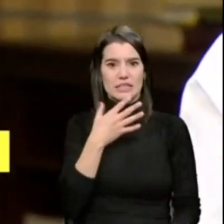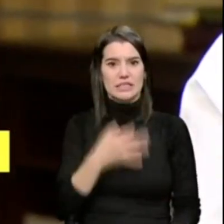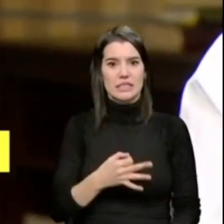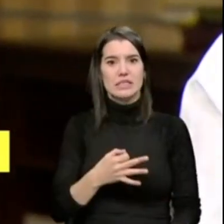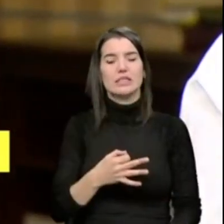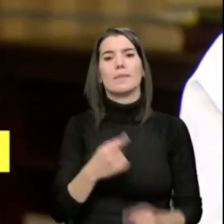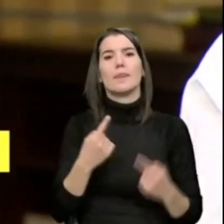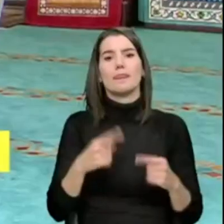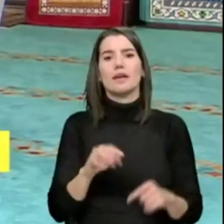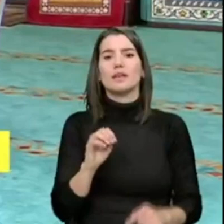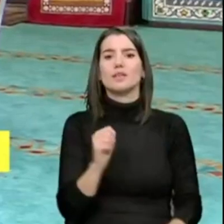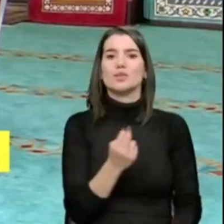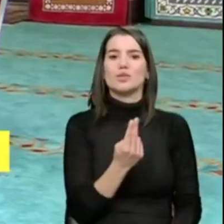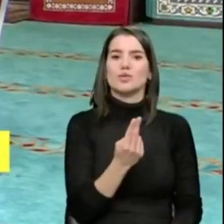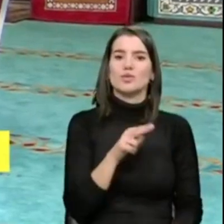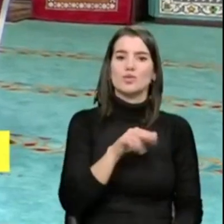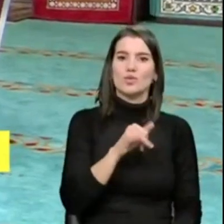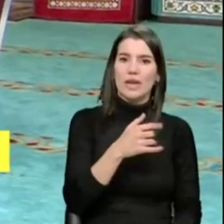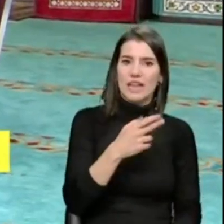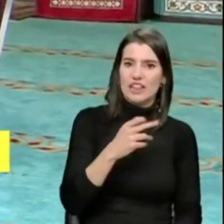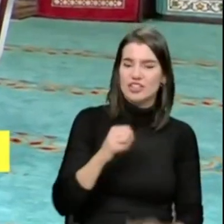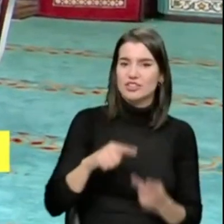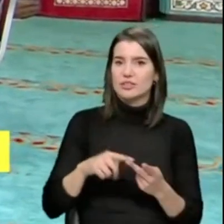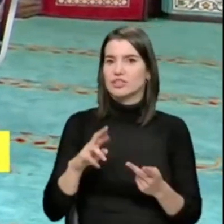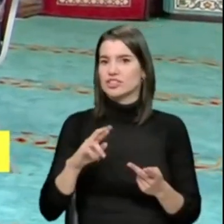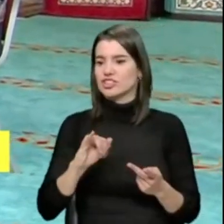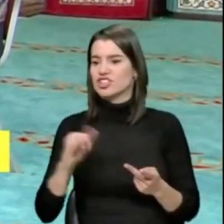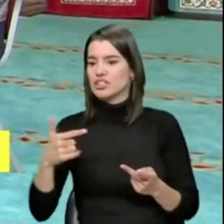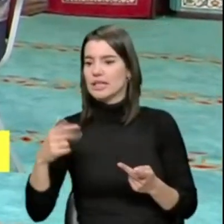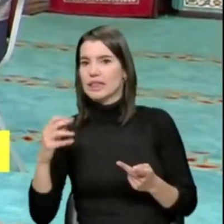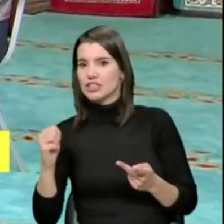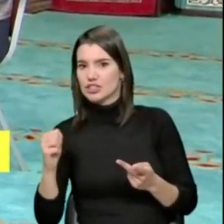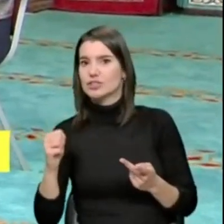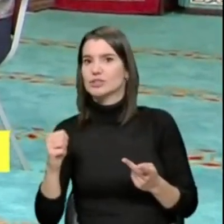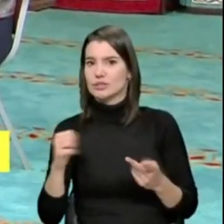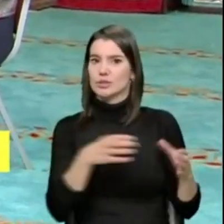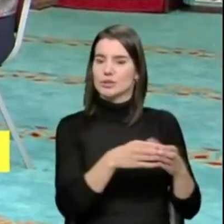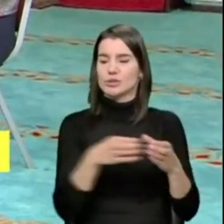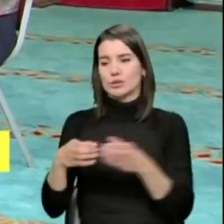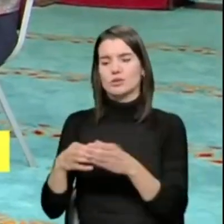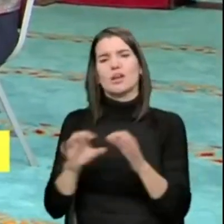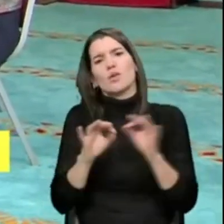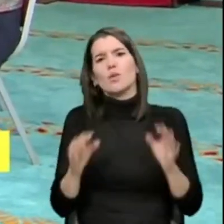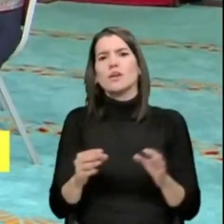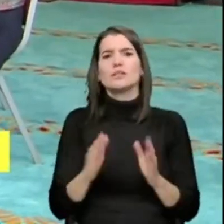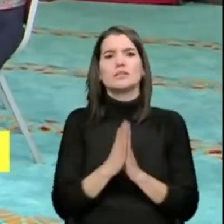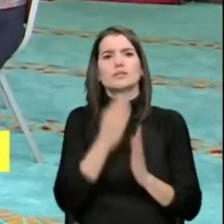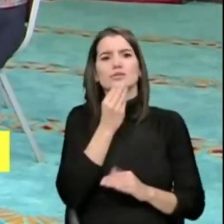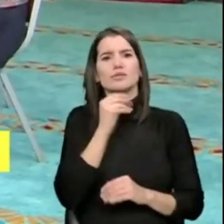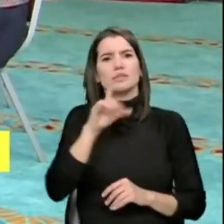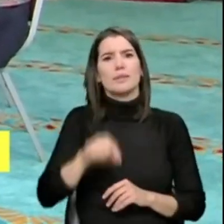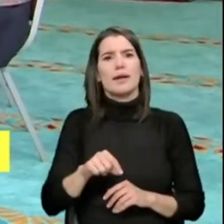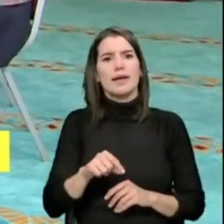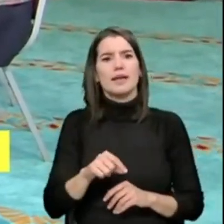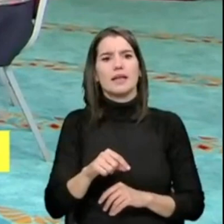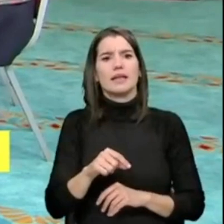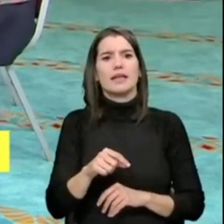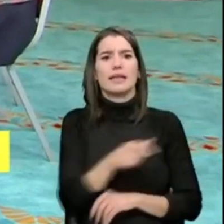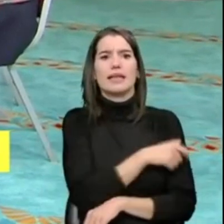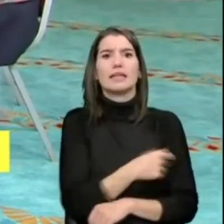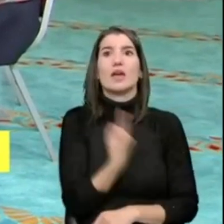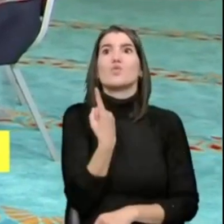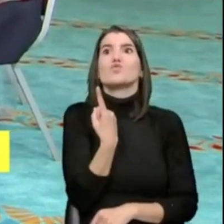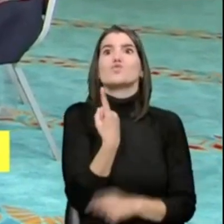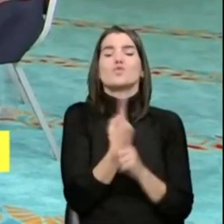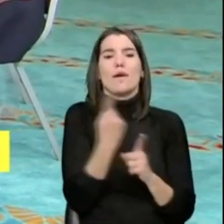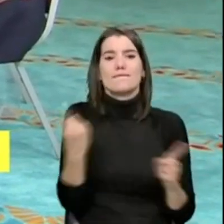os sunitas e os xiitas, há ali não há um... Aliás, como no judaísmo também não há uma entidade